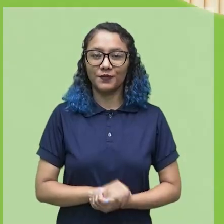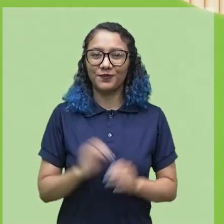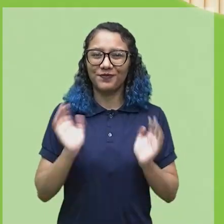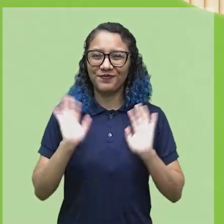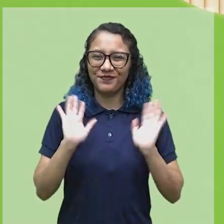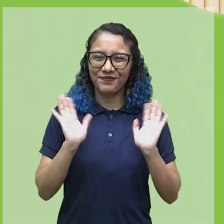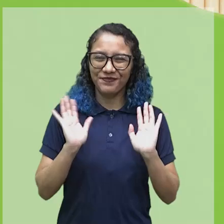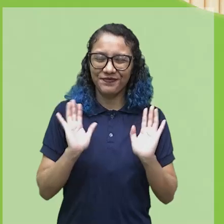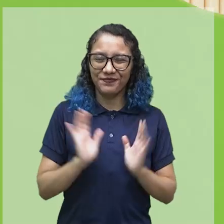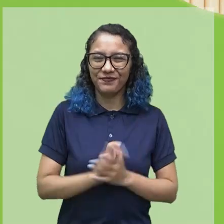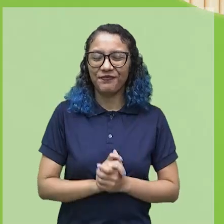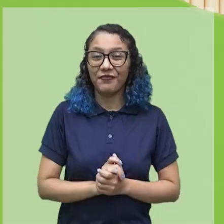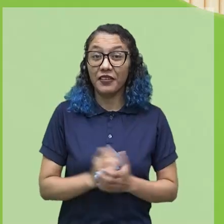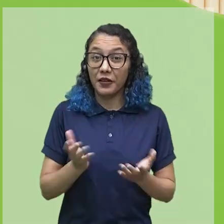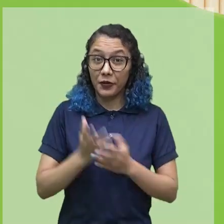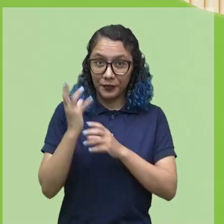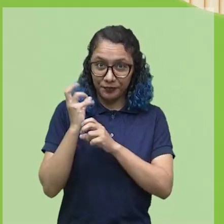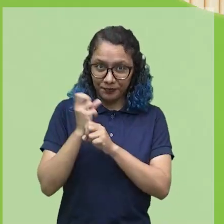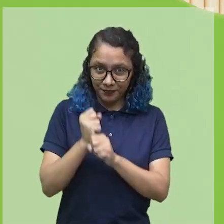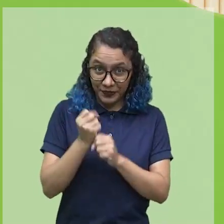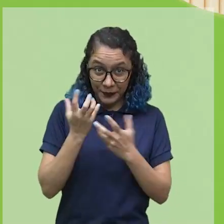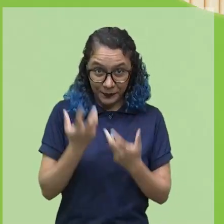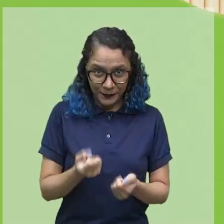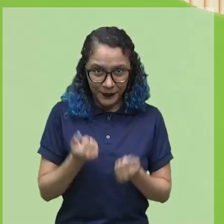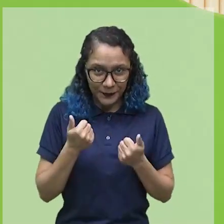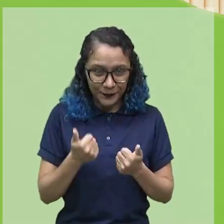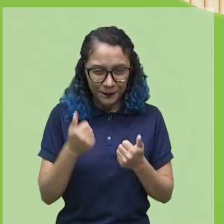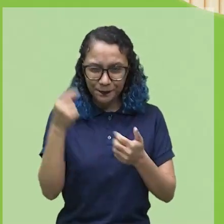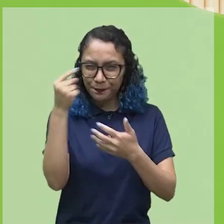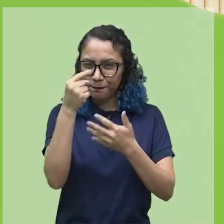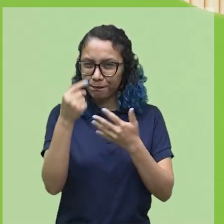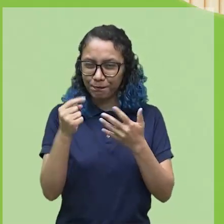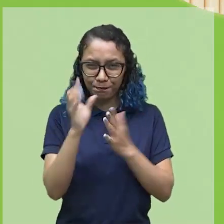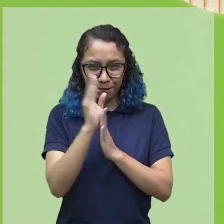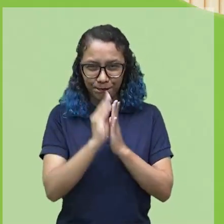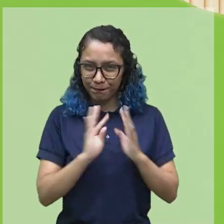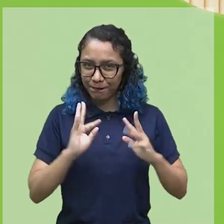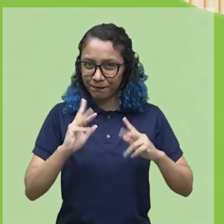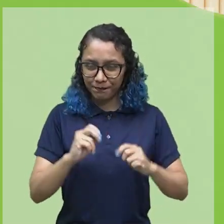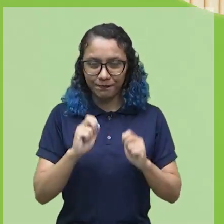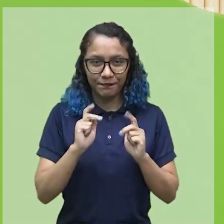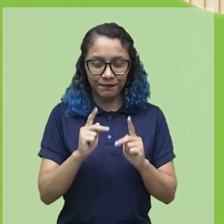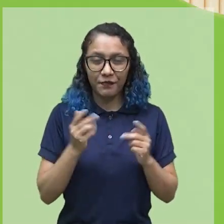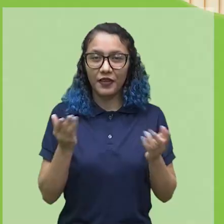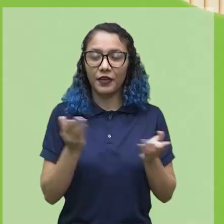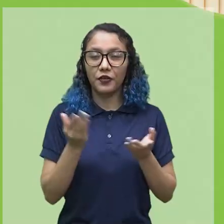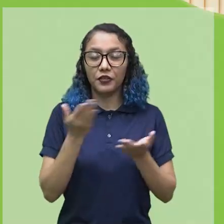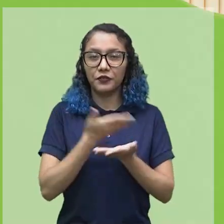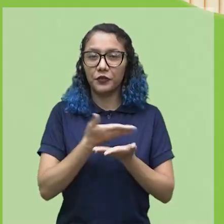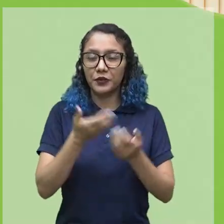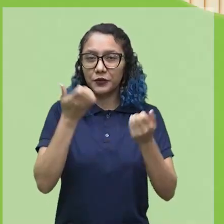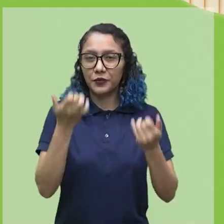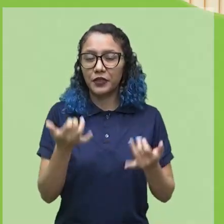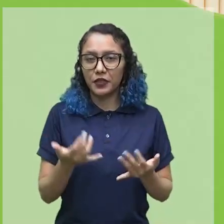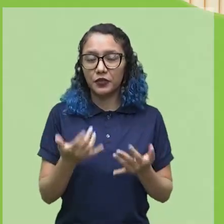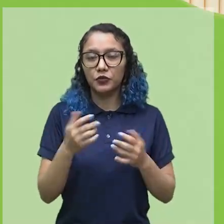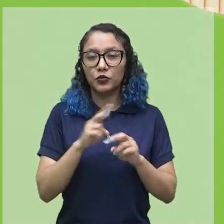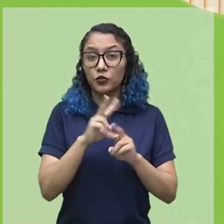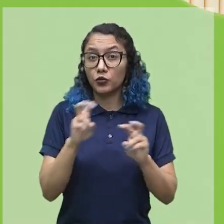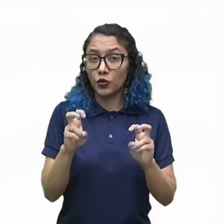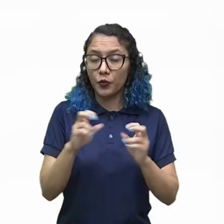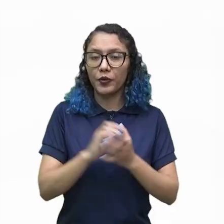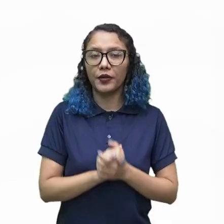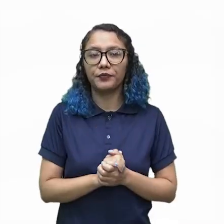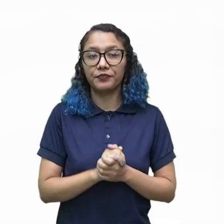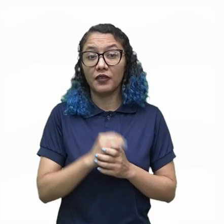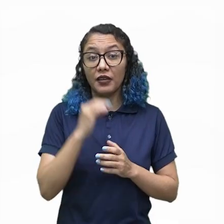Olá, queridos! Vamos lá revisar todos esses assuntos e a gente vai iniciar falando um pouco mais, né, dessa diferença